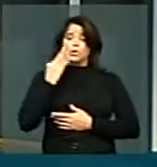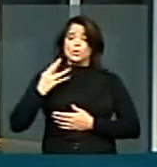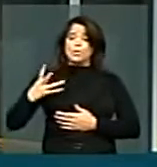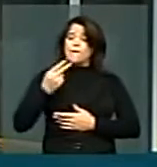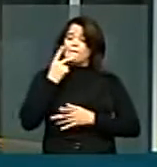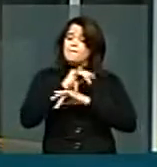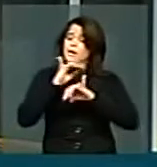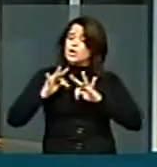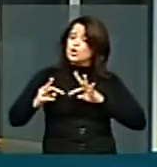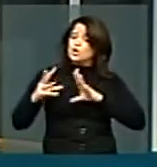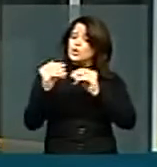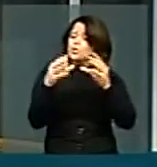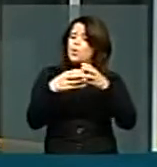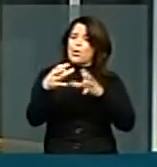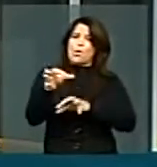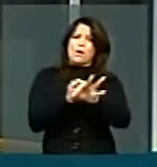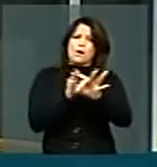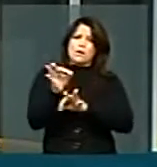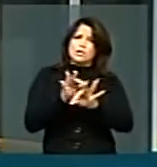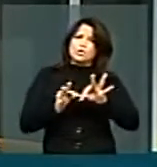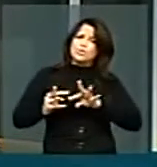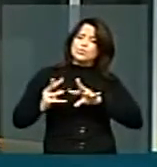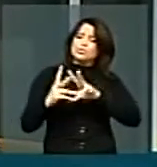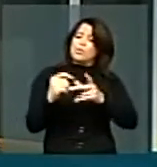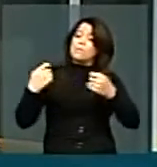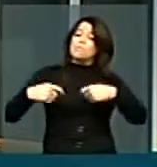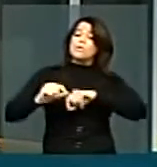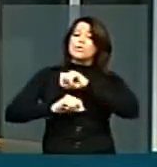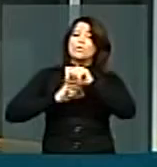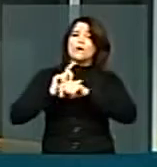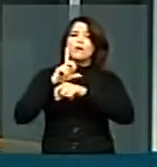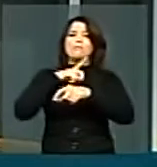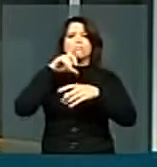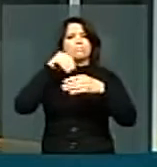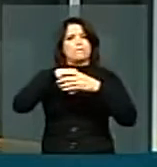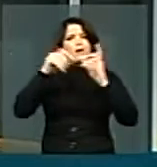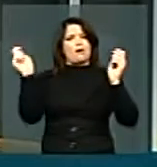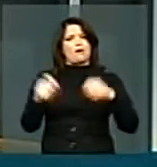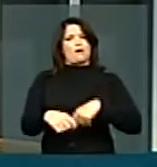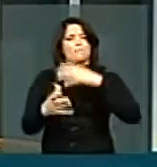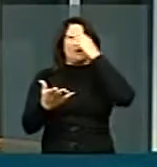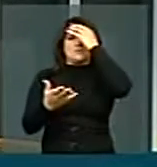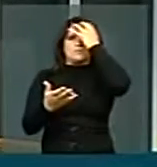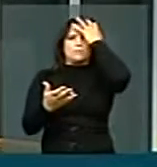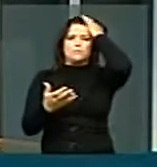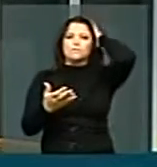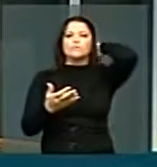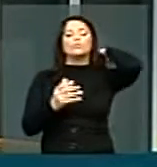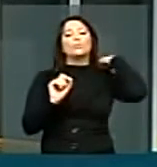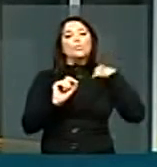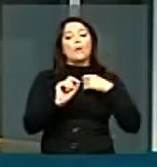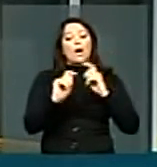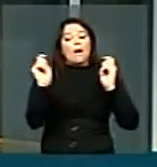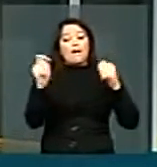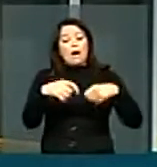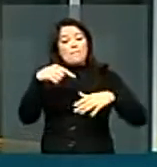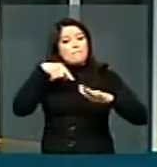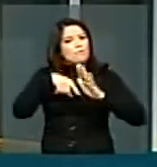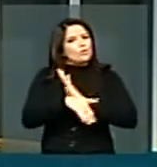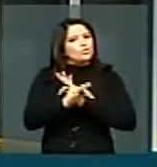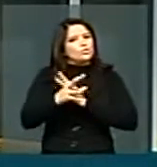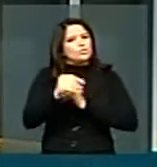os segmentos organizados devem ter uma capacidade, e uma capacidade profunda